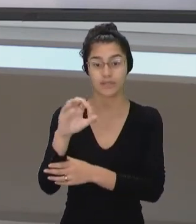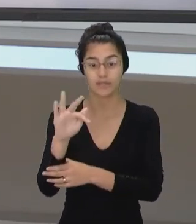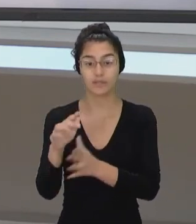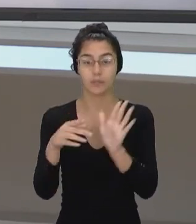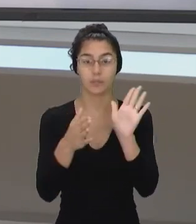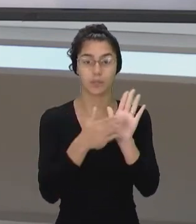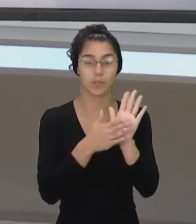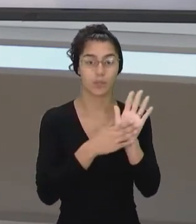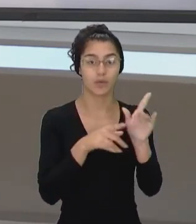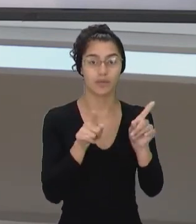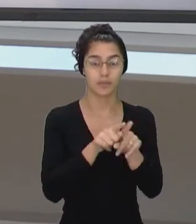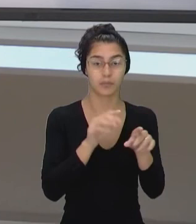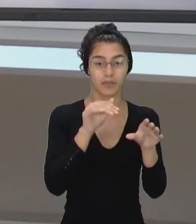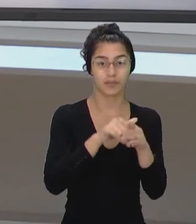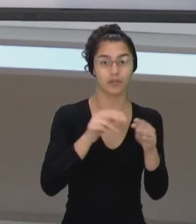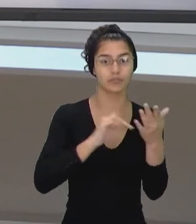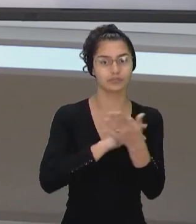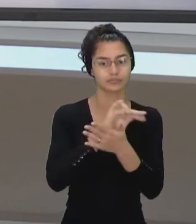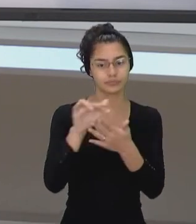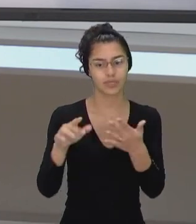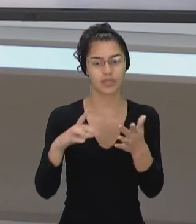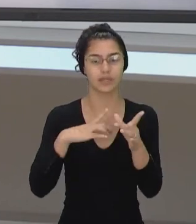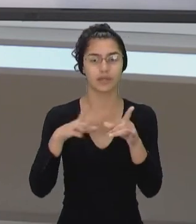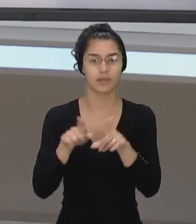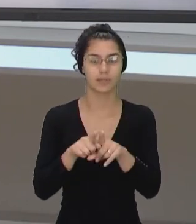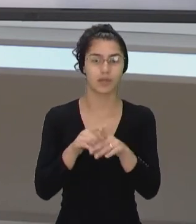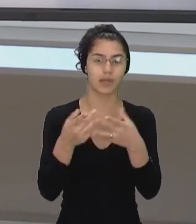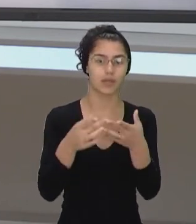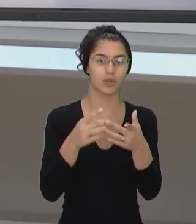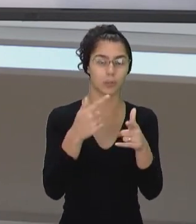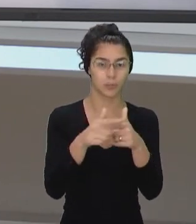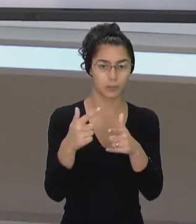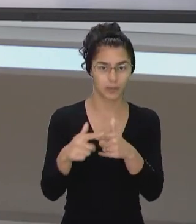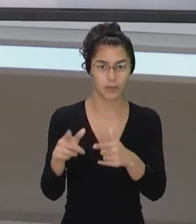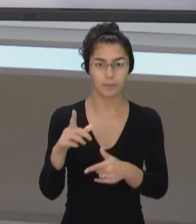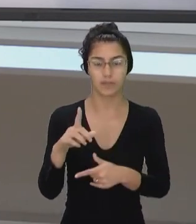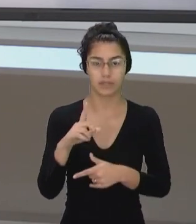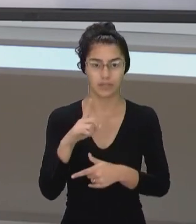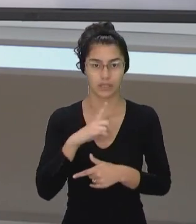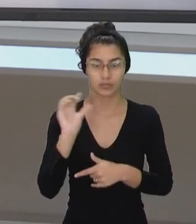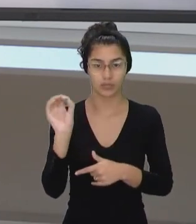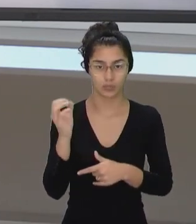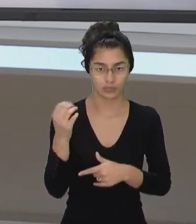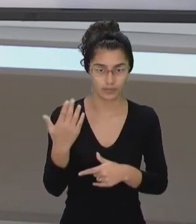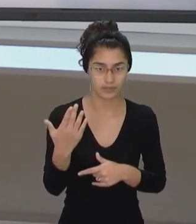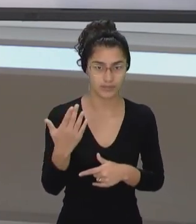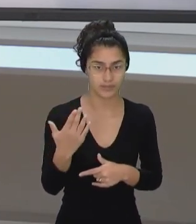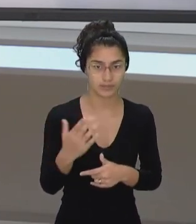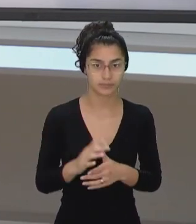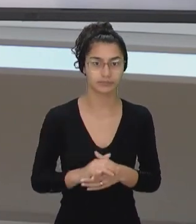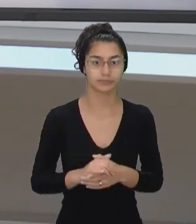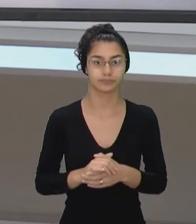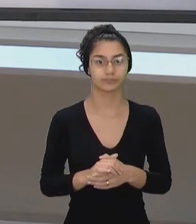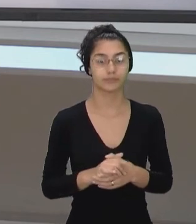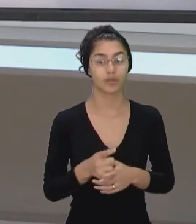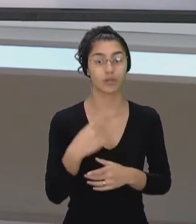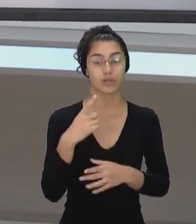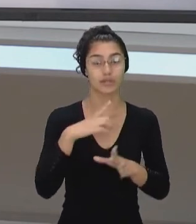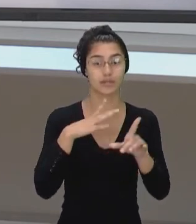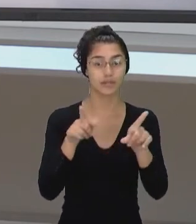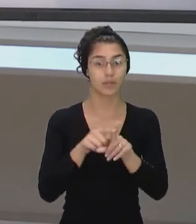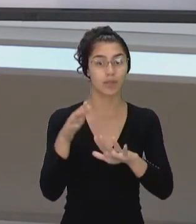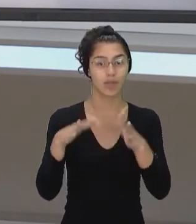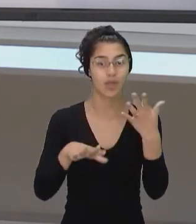propõe que, dentre outras causas, além dessa deficiência inadequada de aquisição de nutrientes, a gente tem